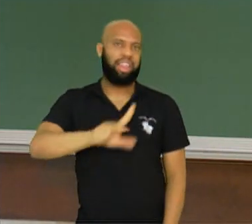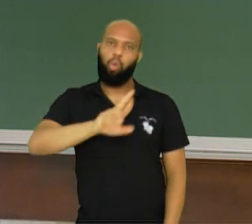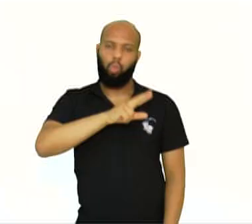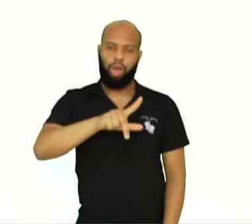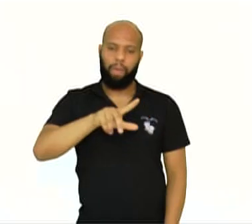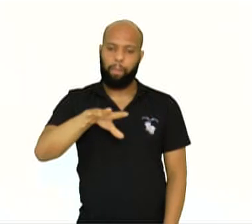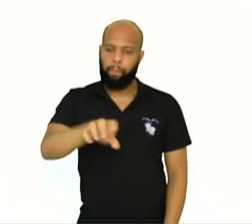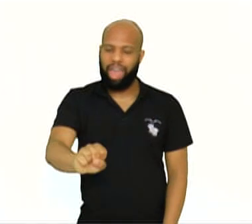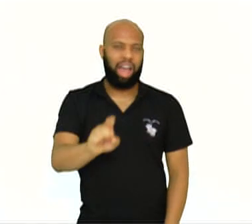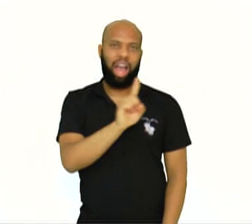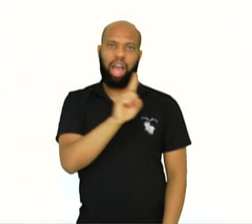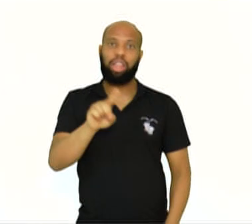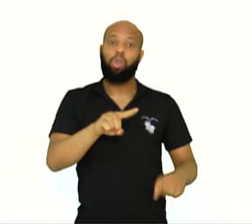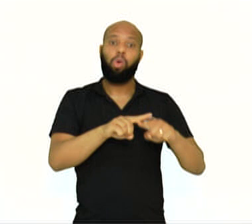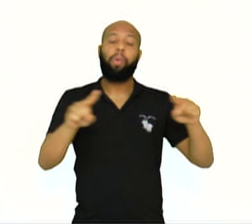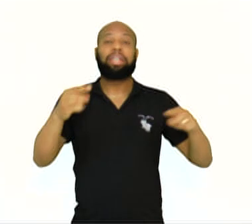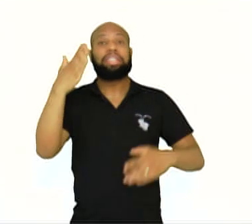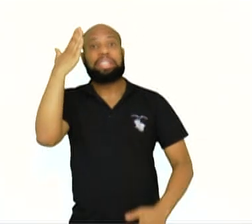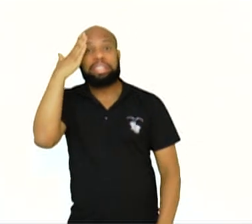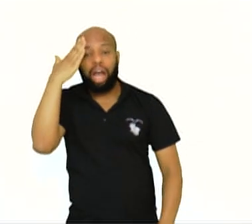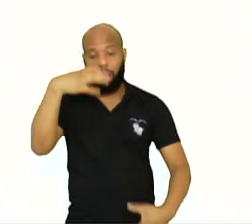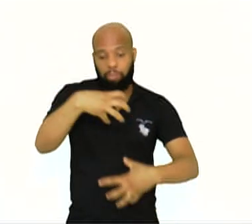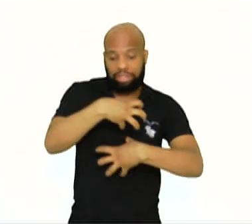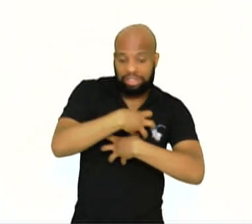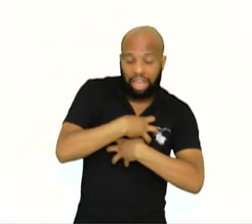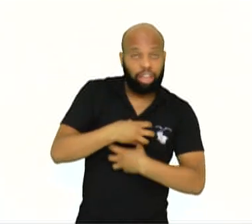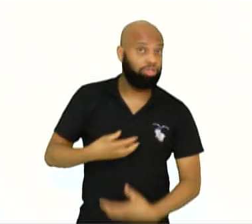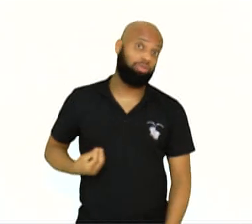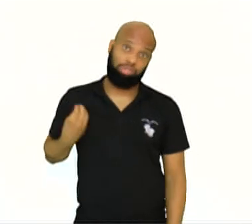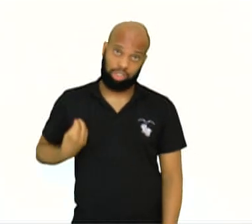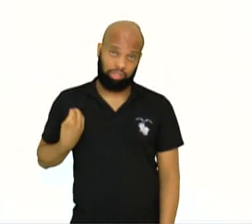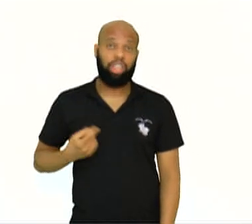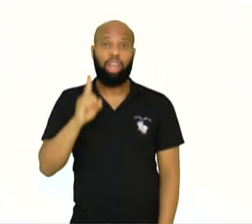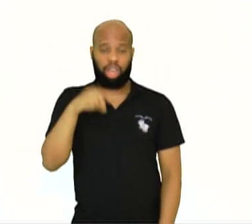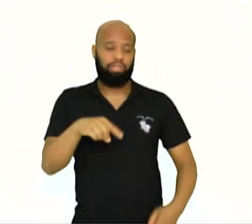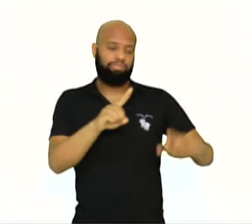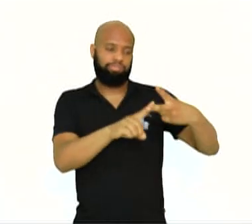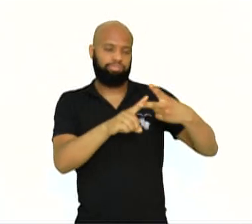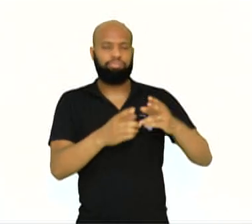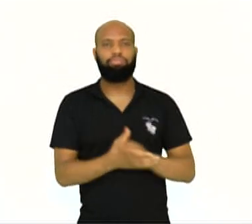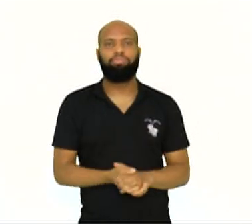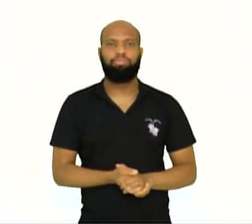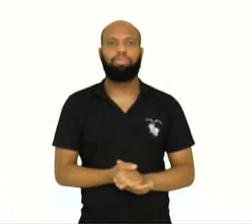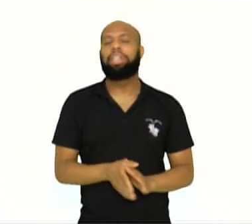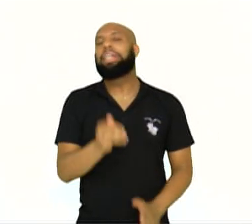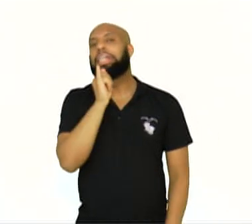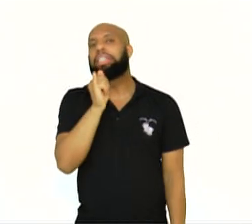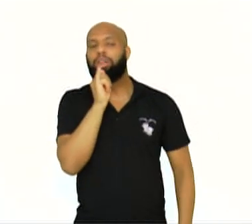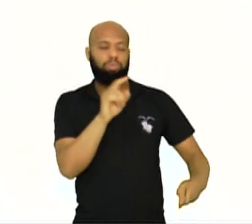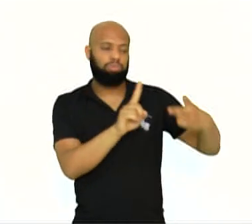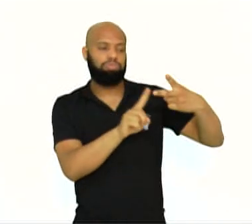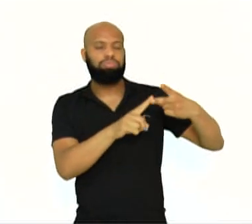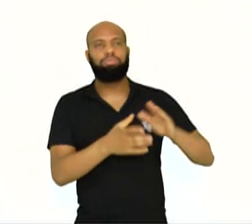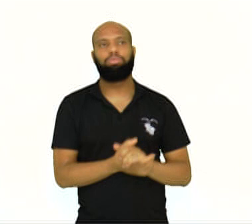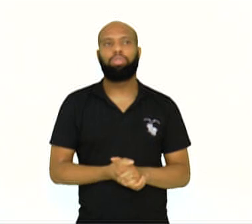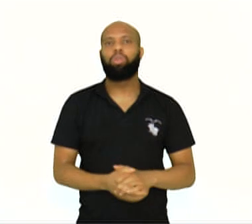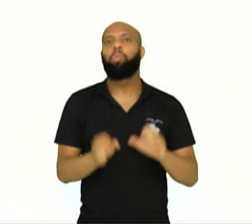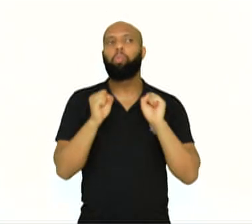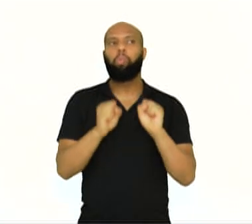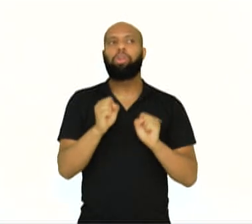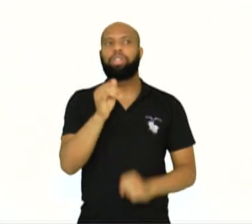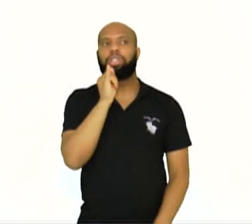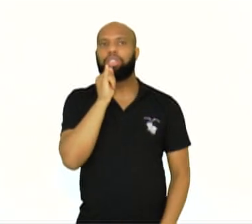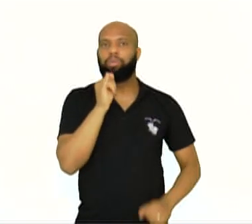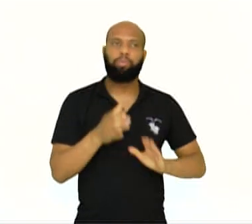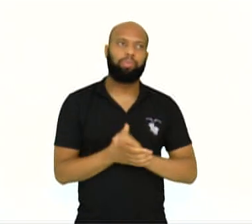né? Mas a gente sente ele, a gente vive ele. Uma fonte imaterial, por exemplo, ela pode